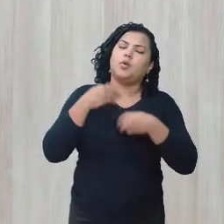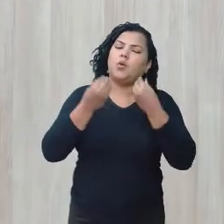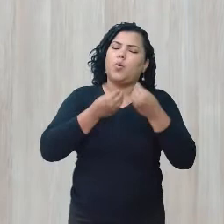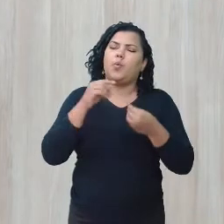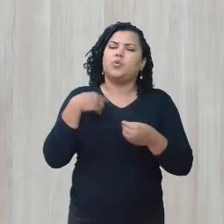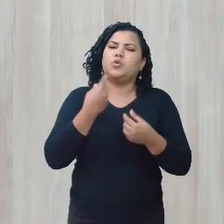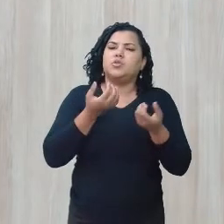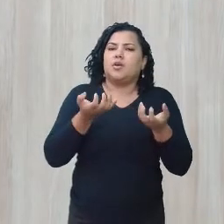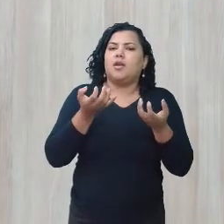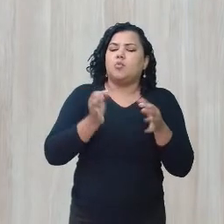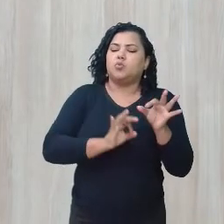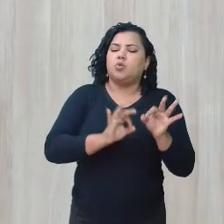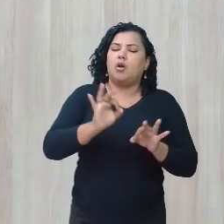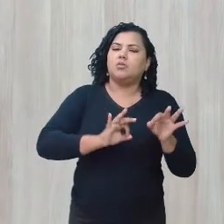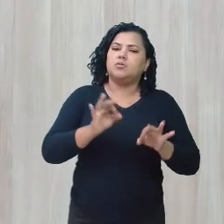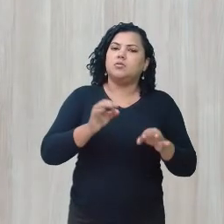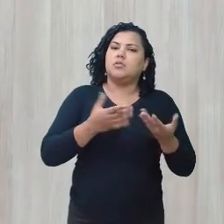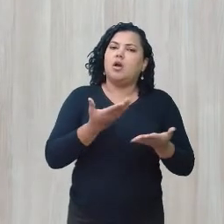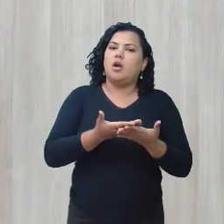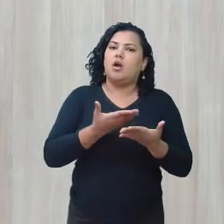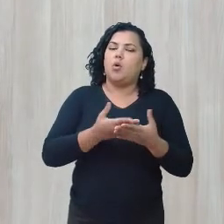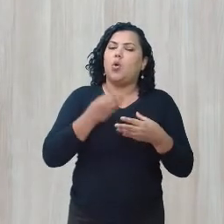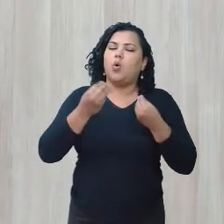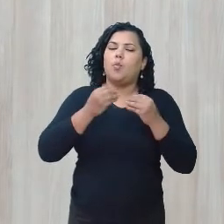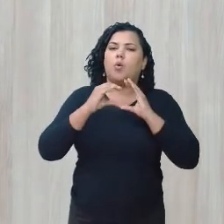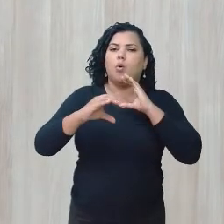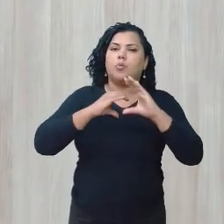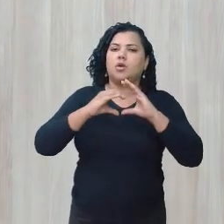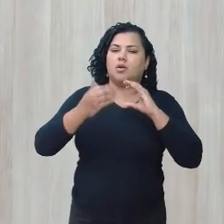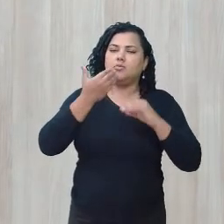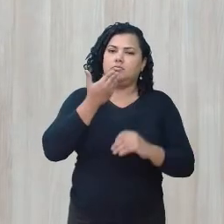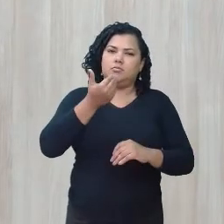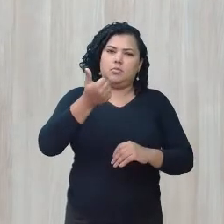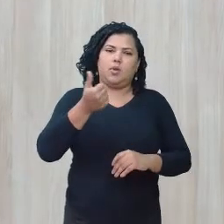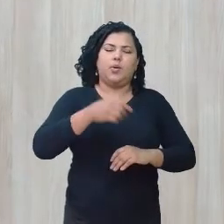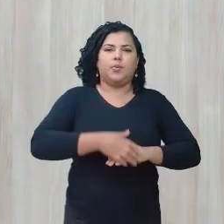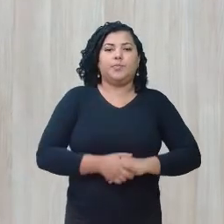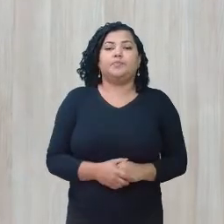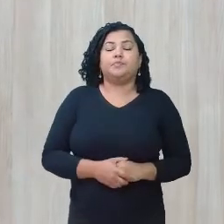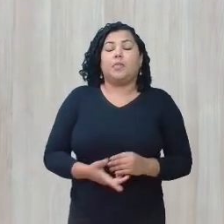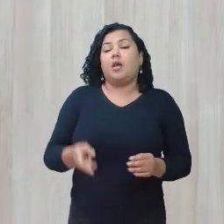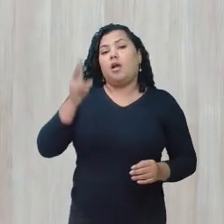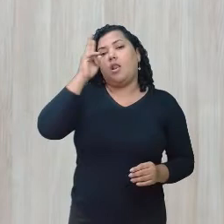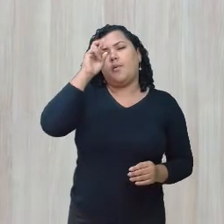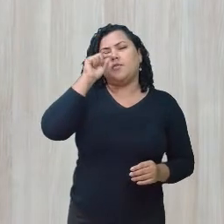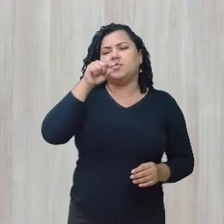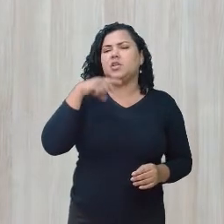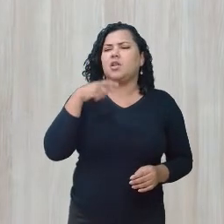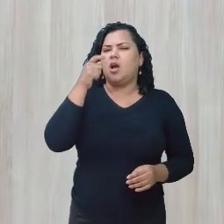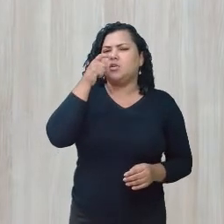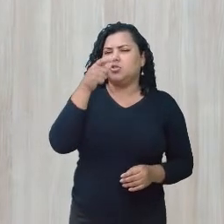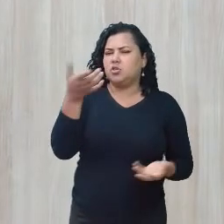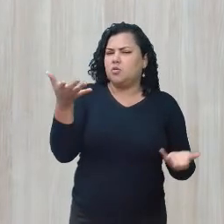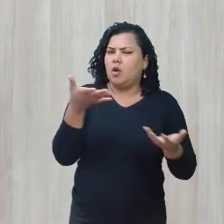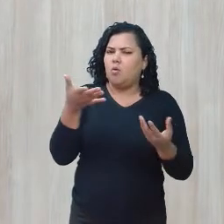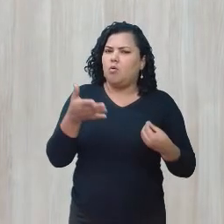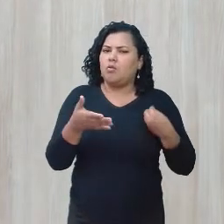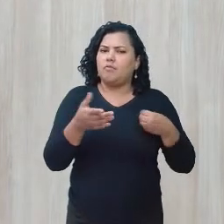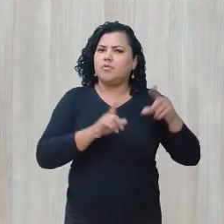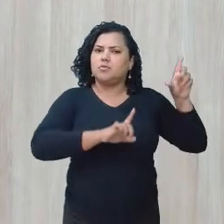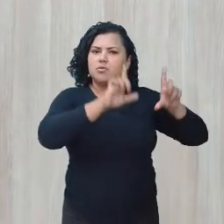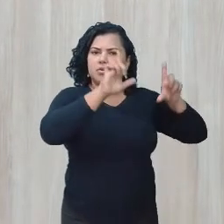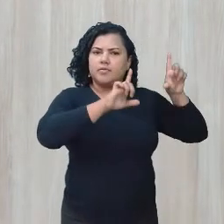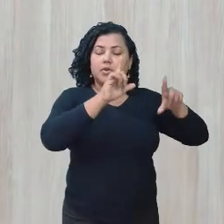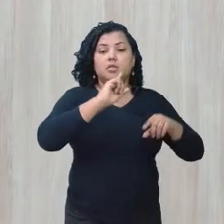gente pretende fazer com que a comunicação com vocês fique cada vez melhor. Lembrando que se você está vendo essa aula ao vivo pela TV,